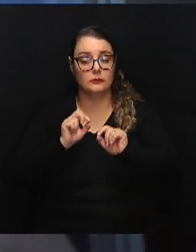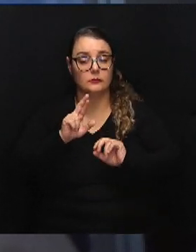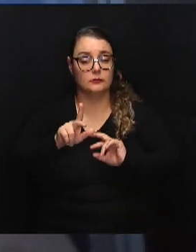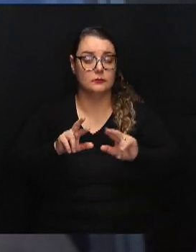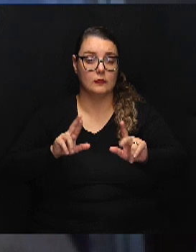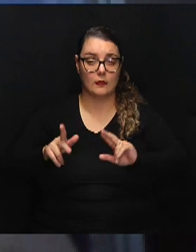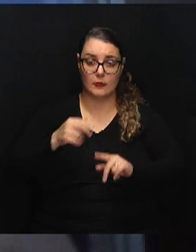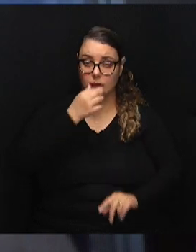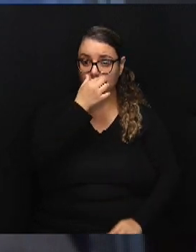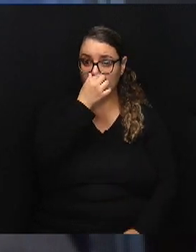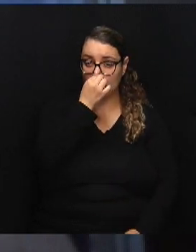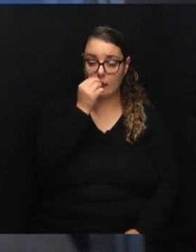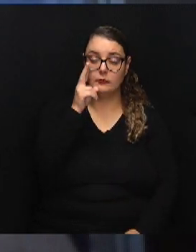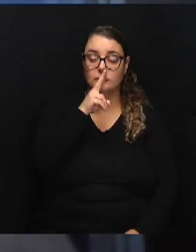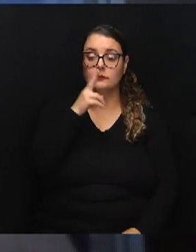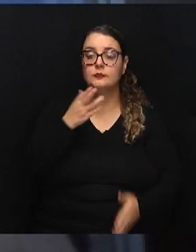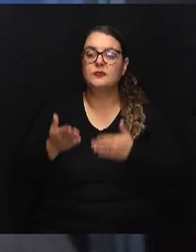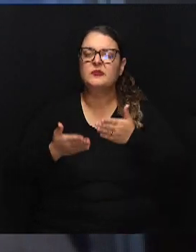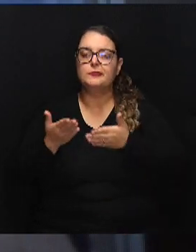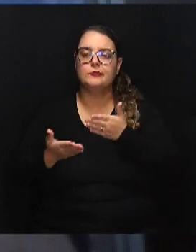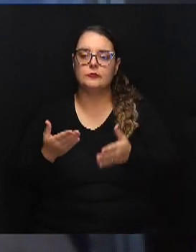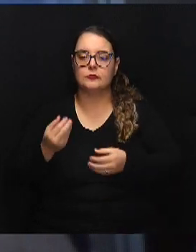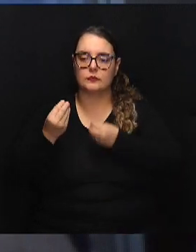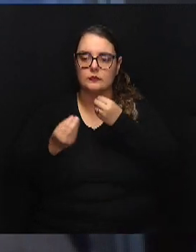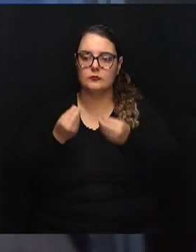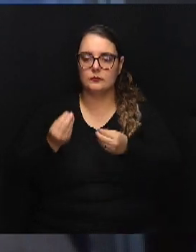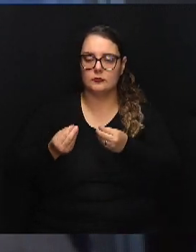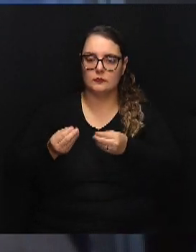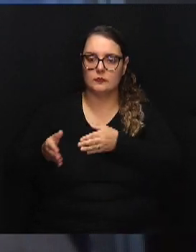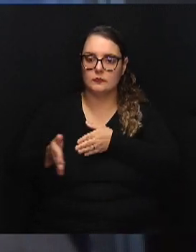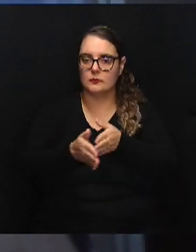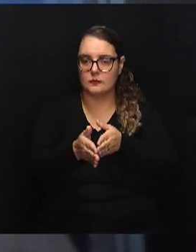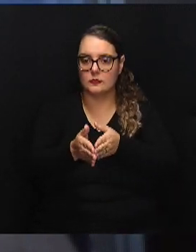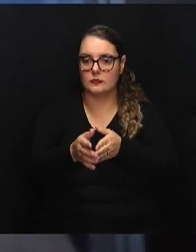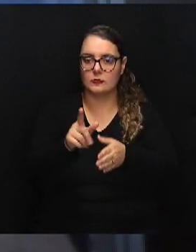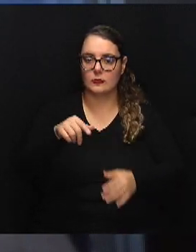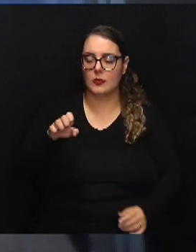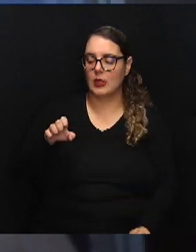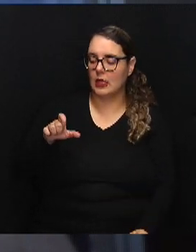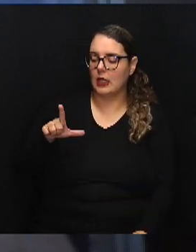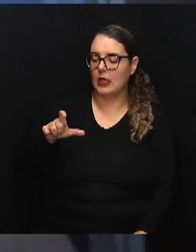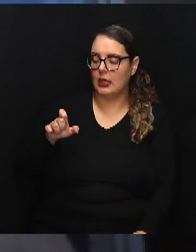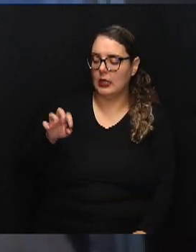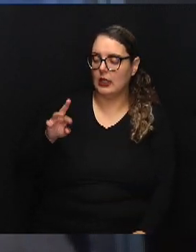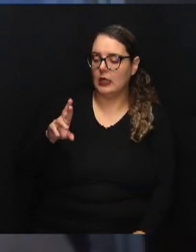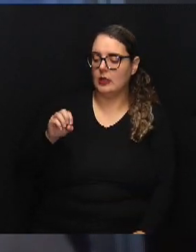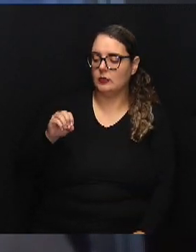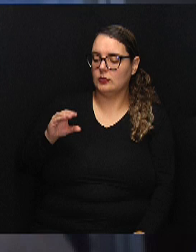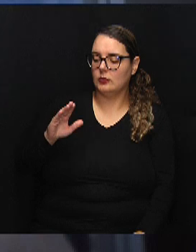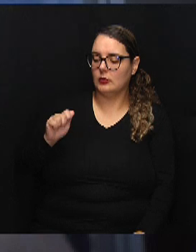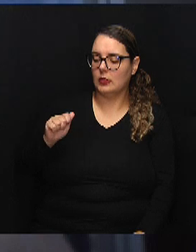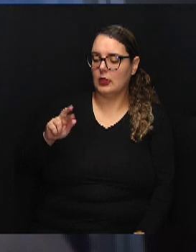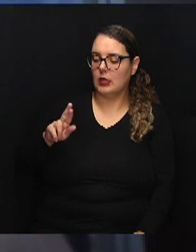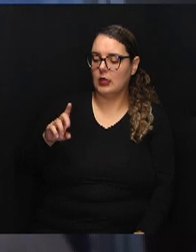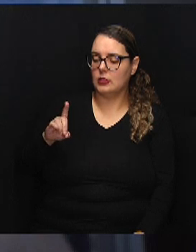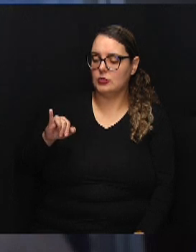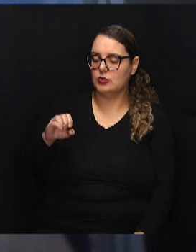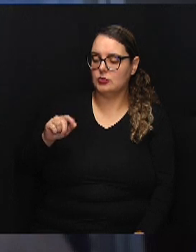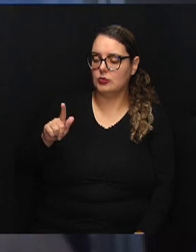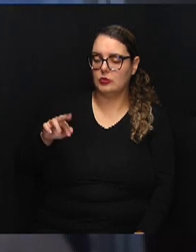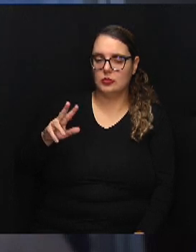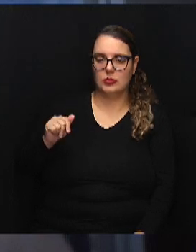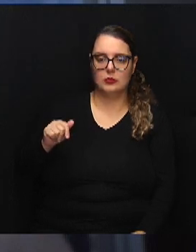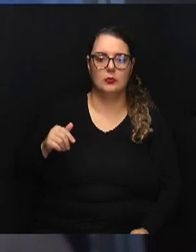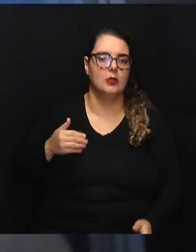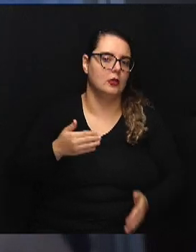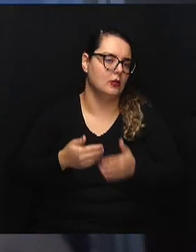diferenciar a urgência do tratamento e como a gente vai conduzir é o eletrocardiograma. Então, é aquele exame que a gente faz em